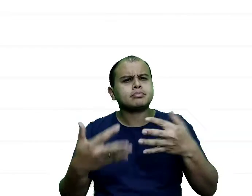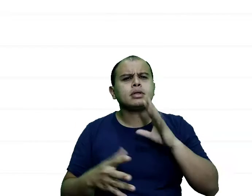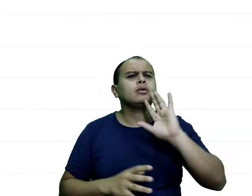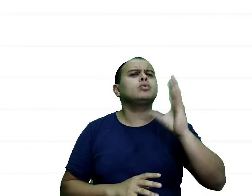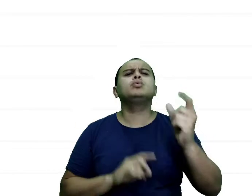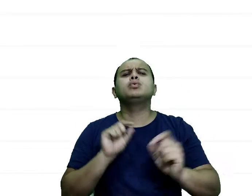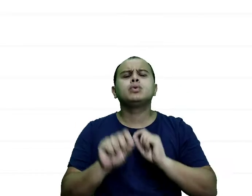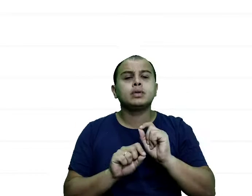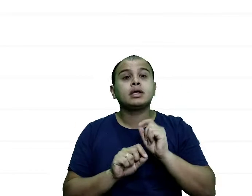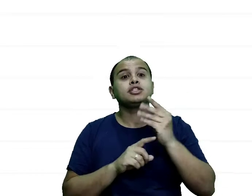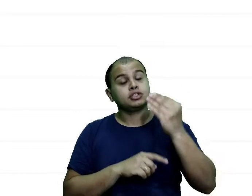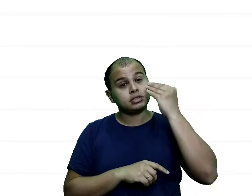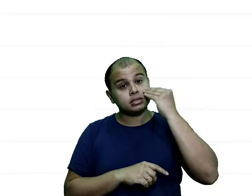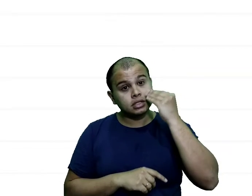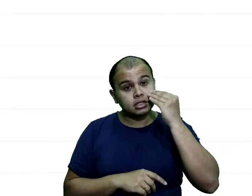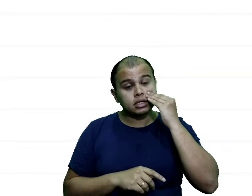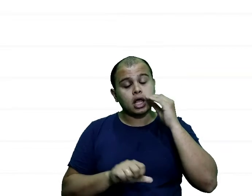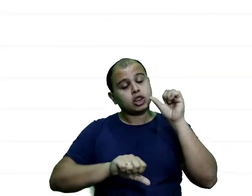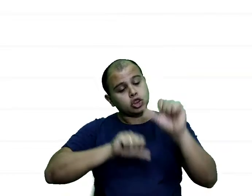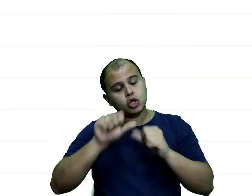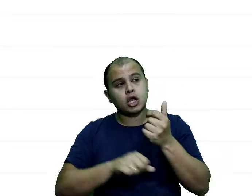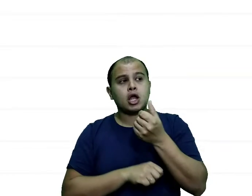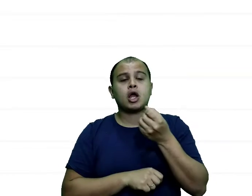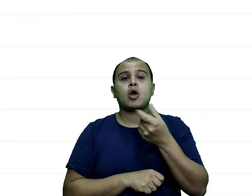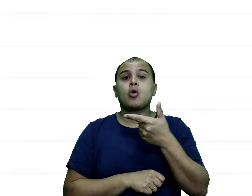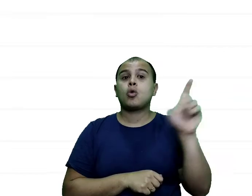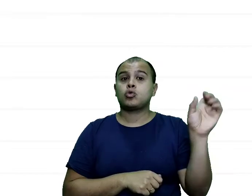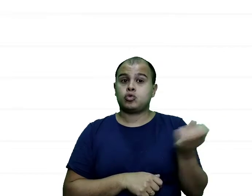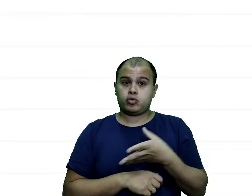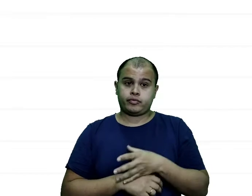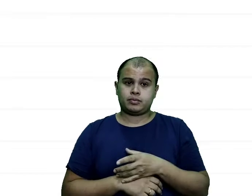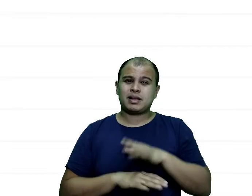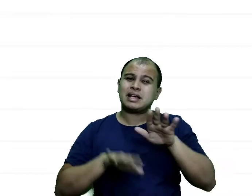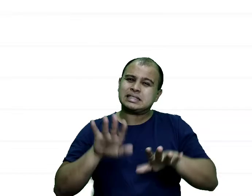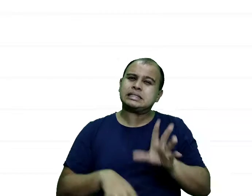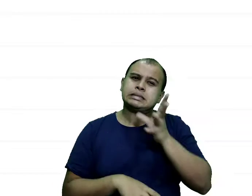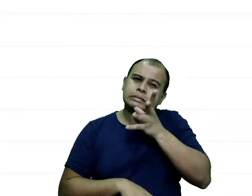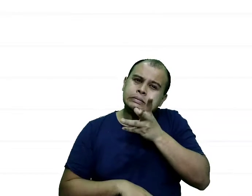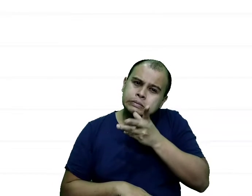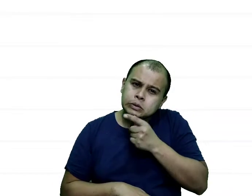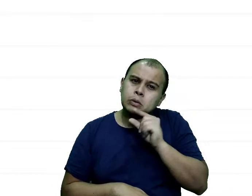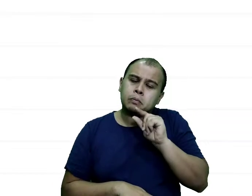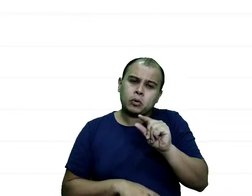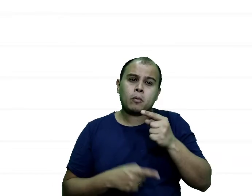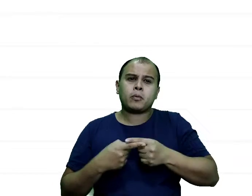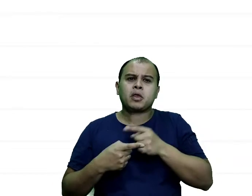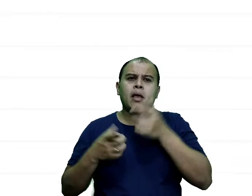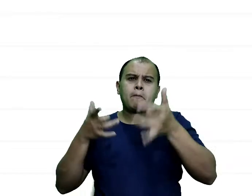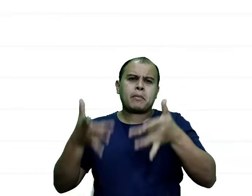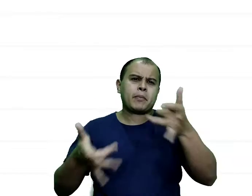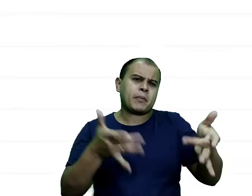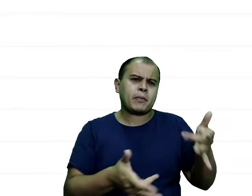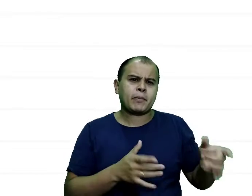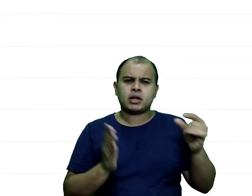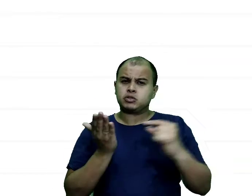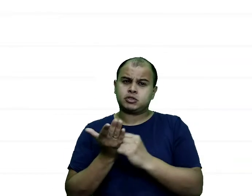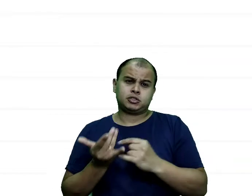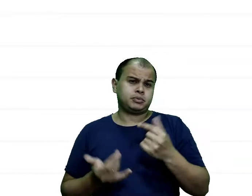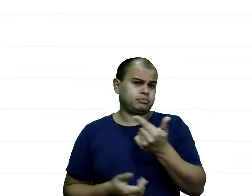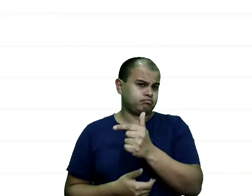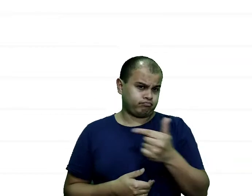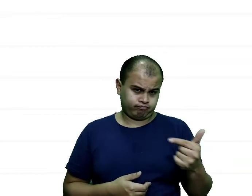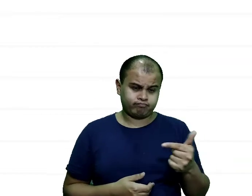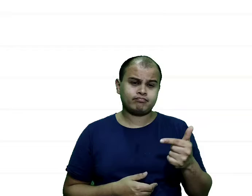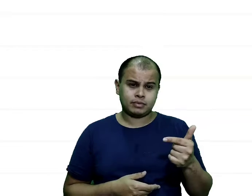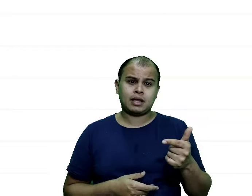fazer a troca no departamento de educação, tá bom? Não é tão rápido assim a troca porque não tem chip disponível o tempo todo, né? A